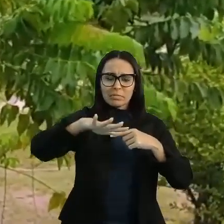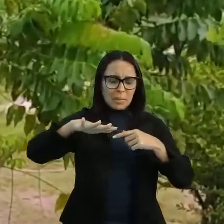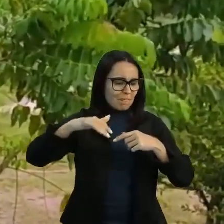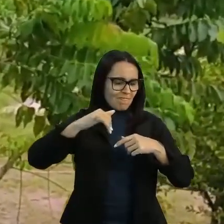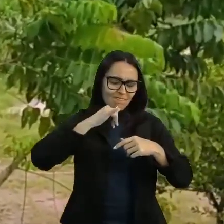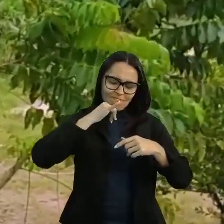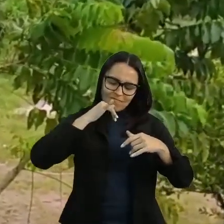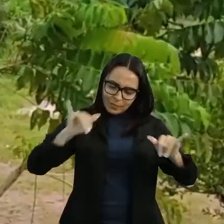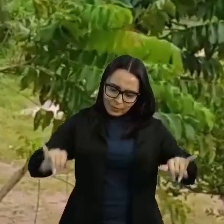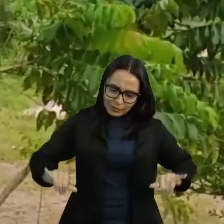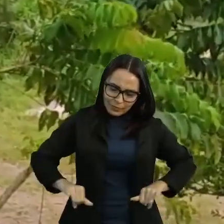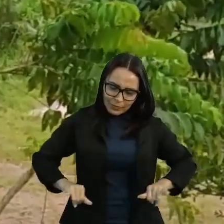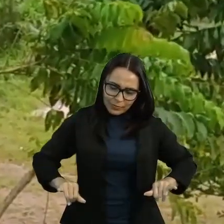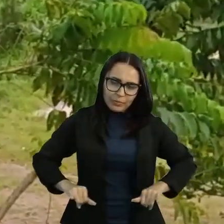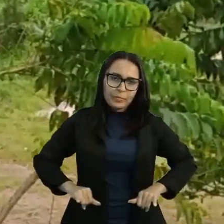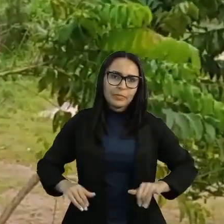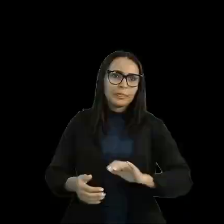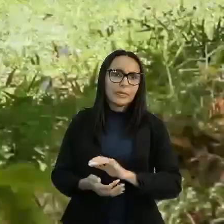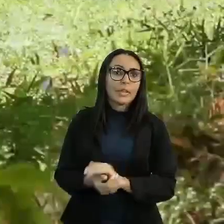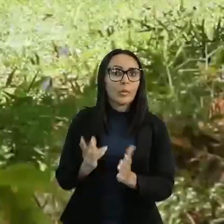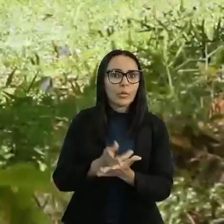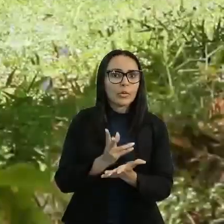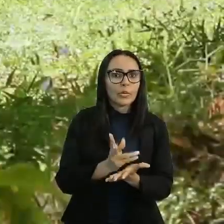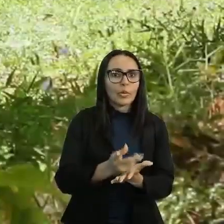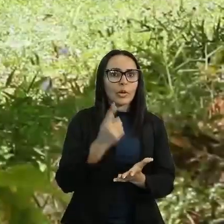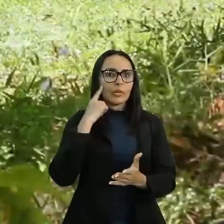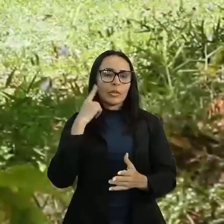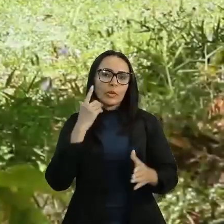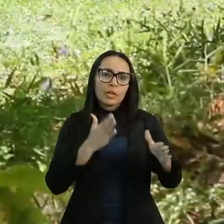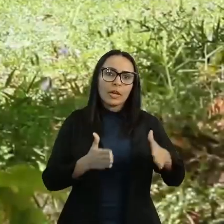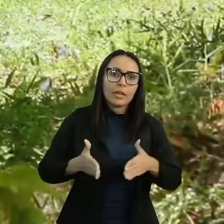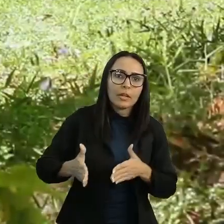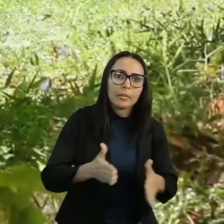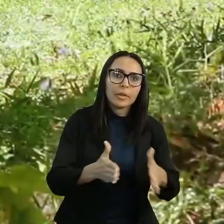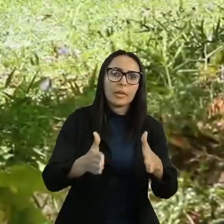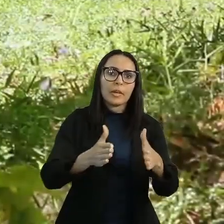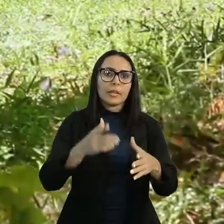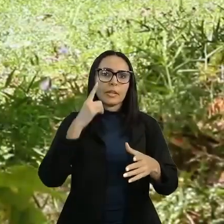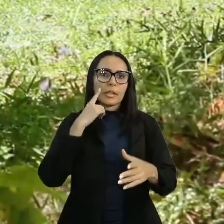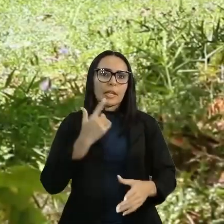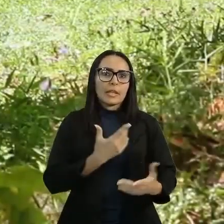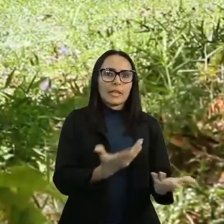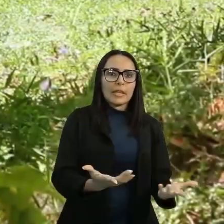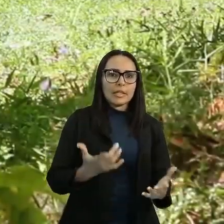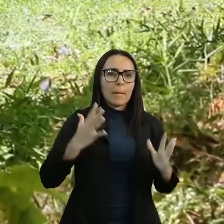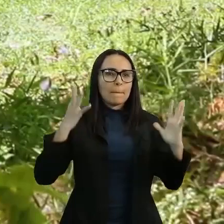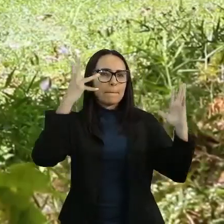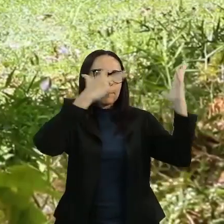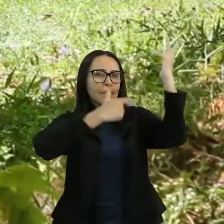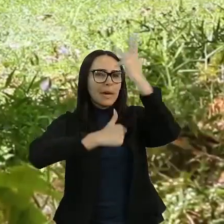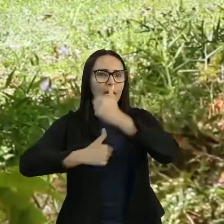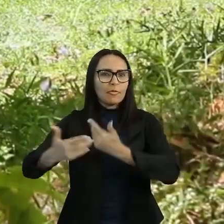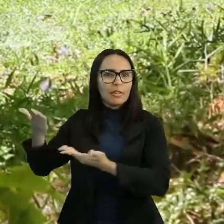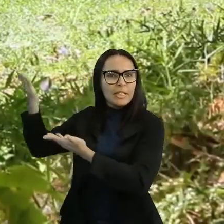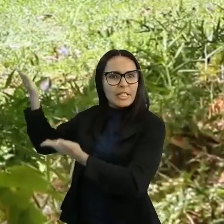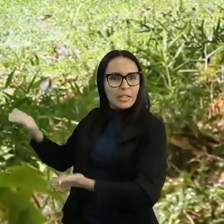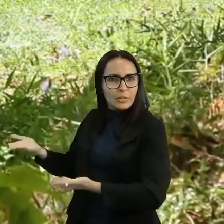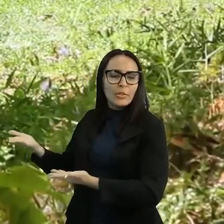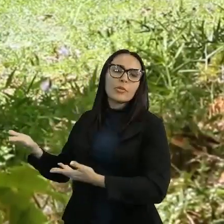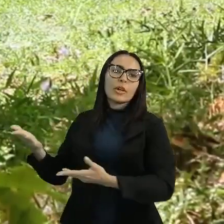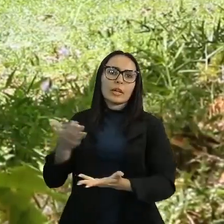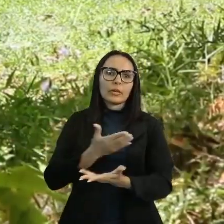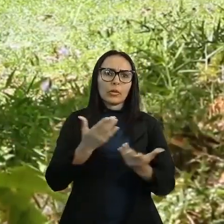perguntei a Deus do céu, ai, por que tamanha judiação?